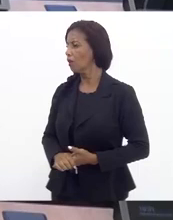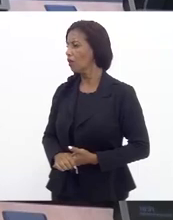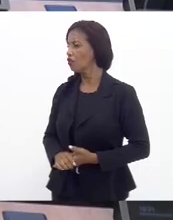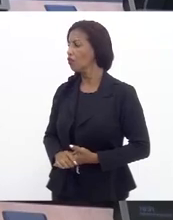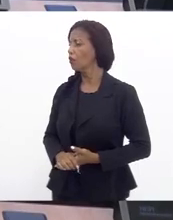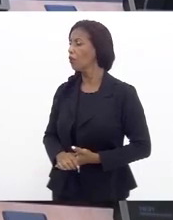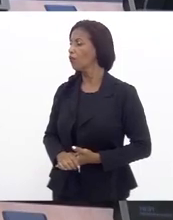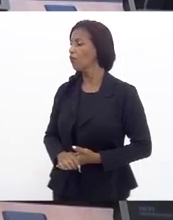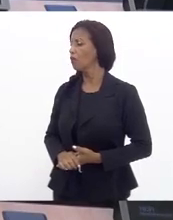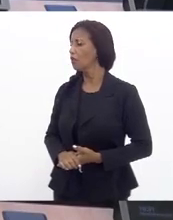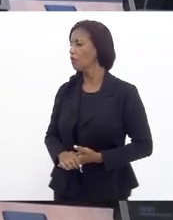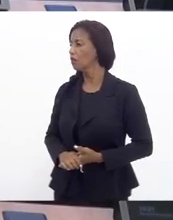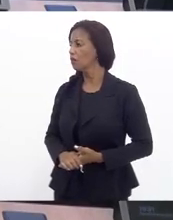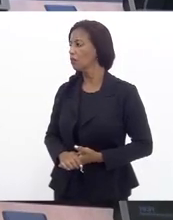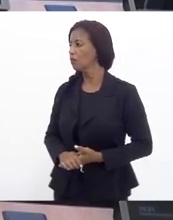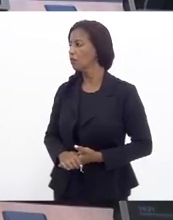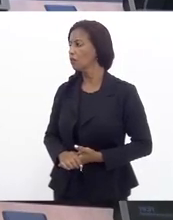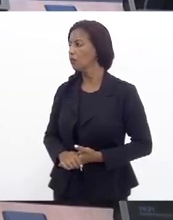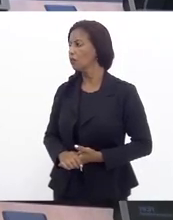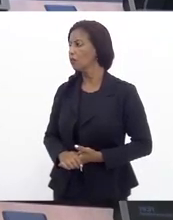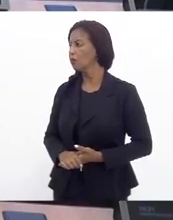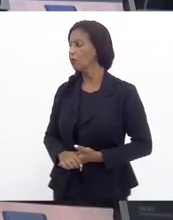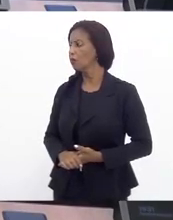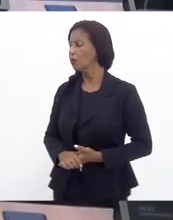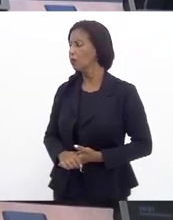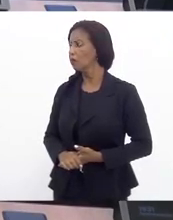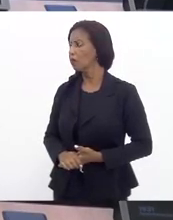Bom dia, meu presidente. Bom dia, Bebeto.